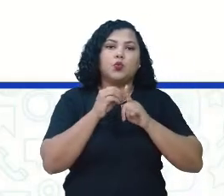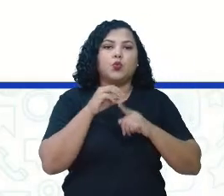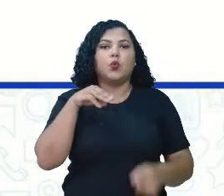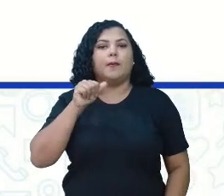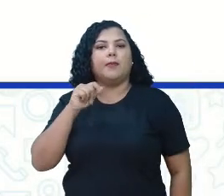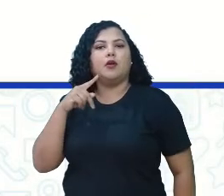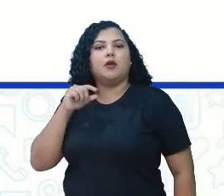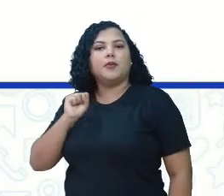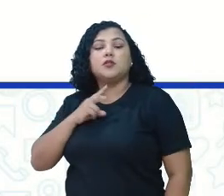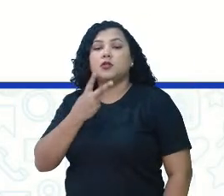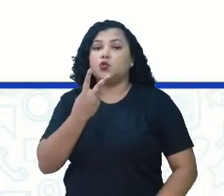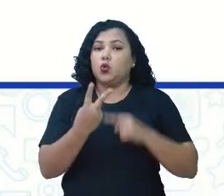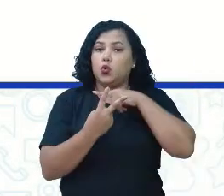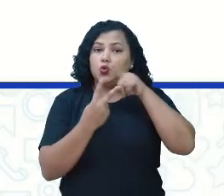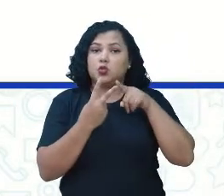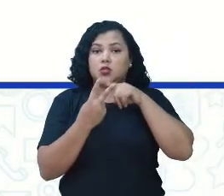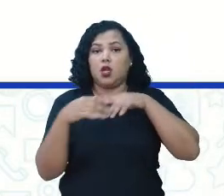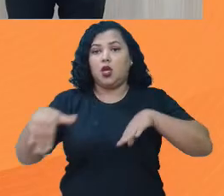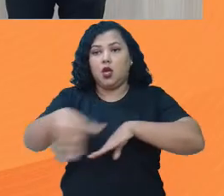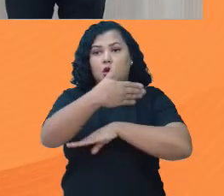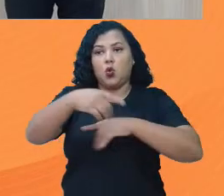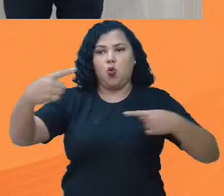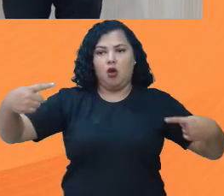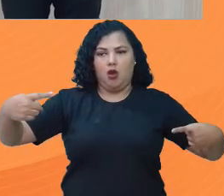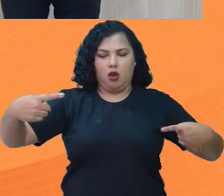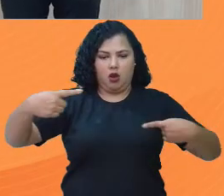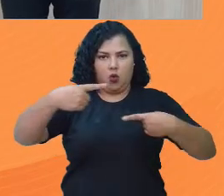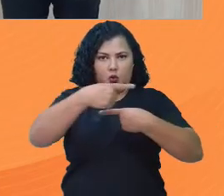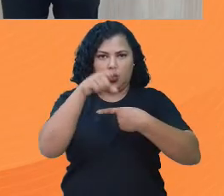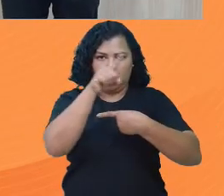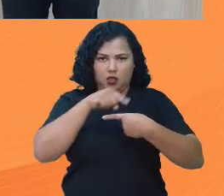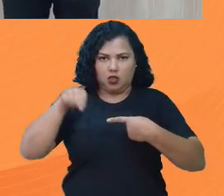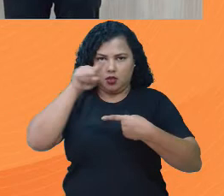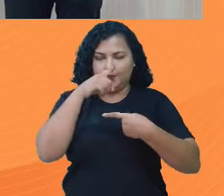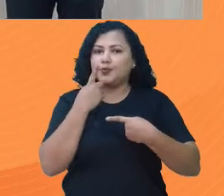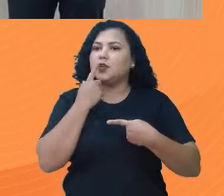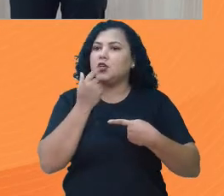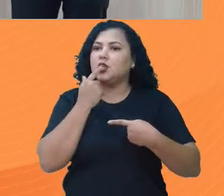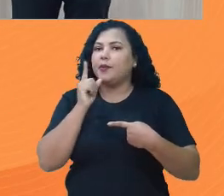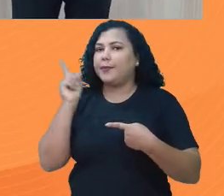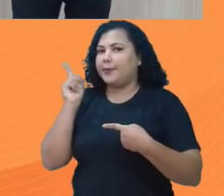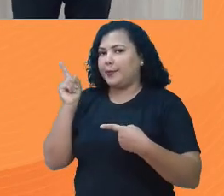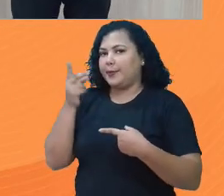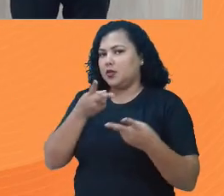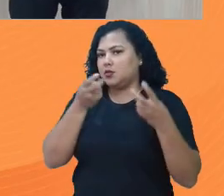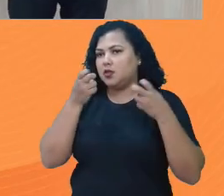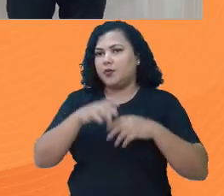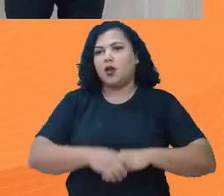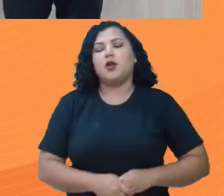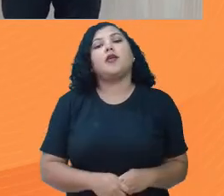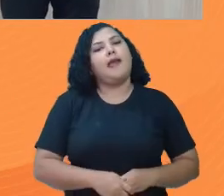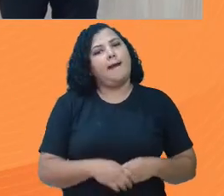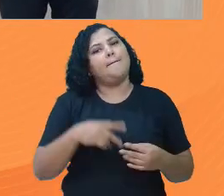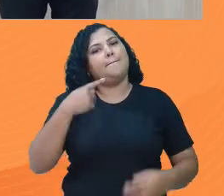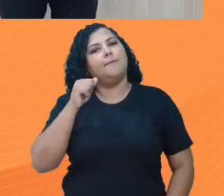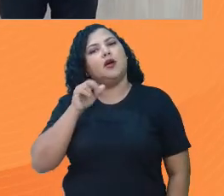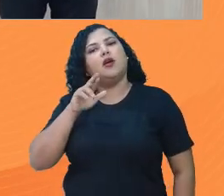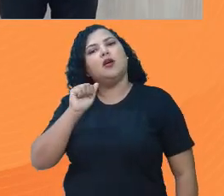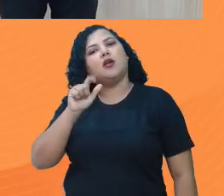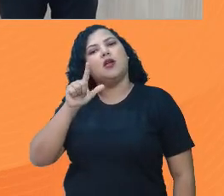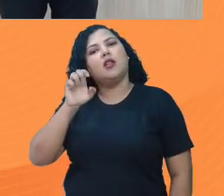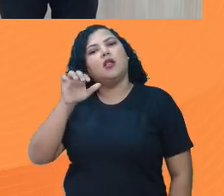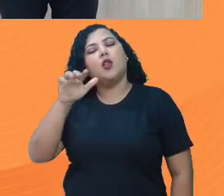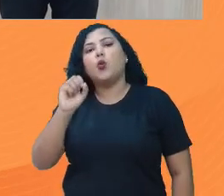tá? De dois segmentos aí amarelos que está circulando aí na sua tela. Esses dois segmentos amarelos aí, eles são paralelos, porque eles